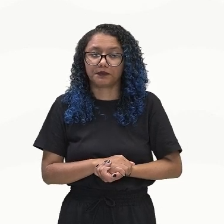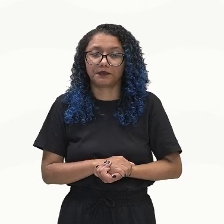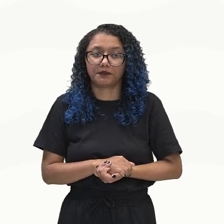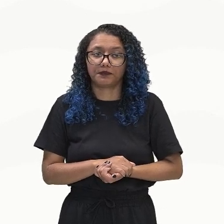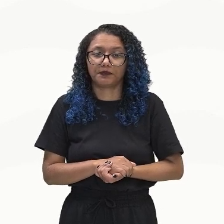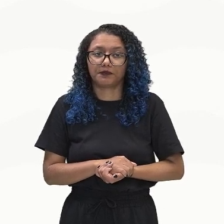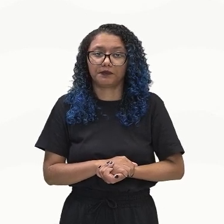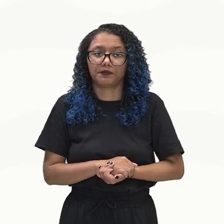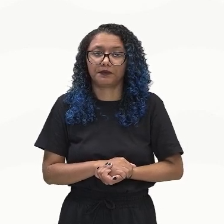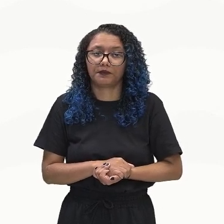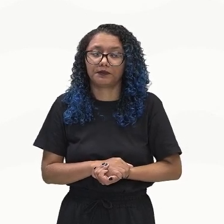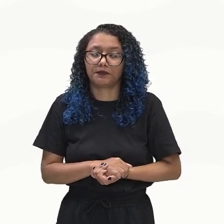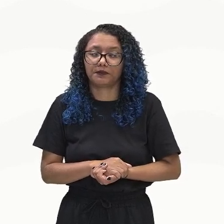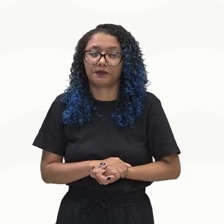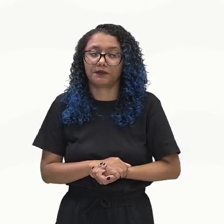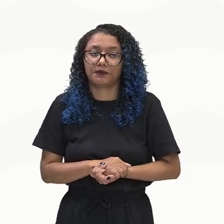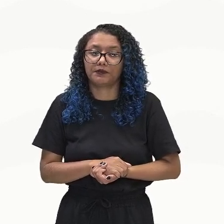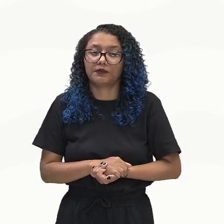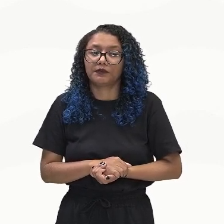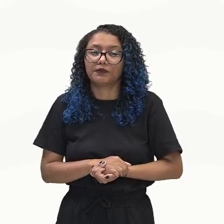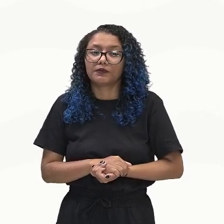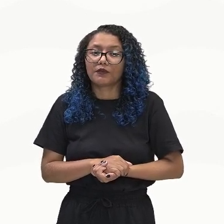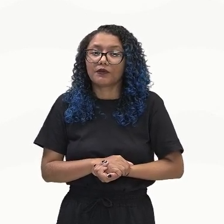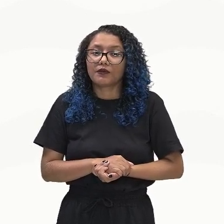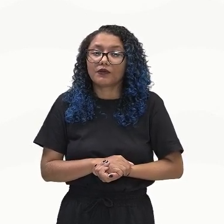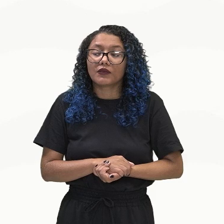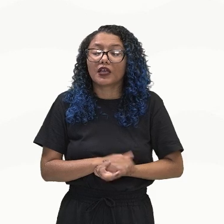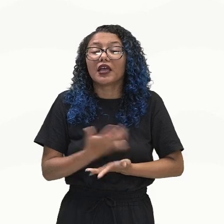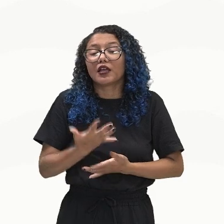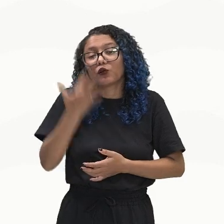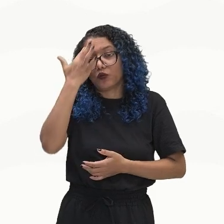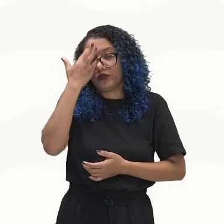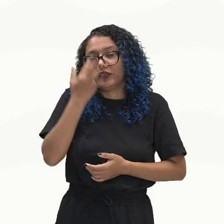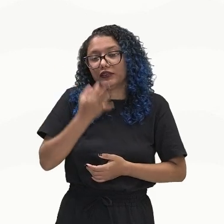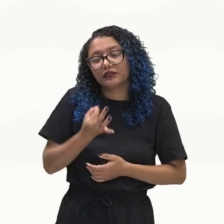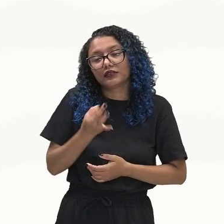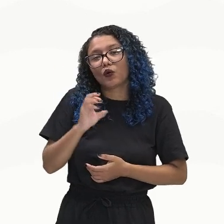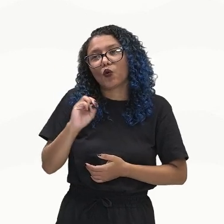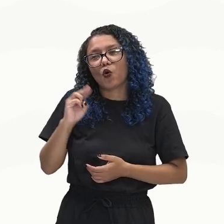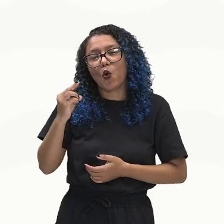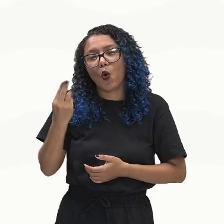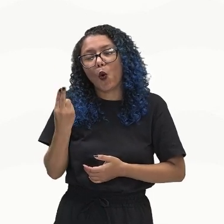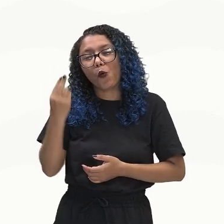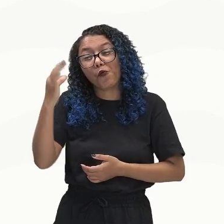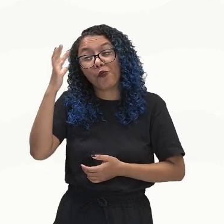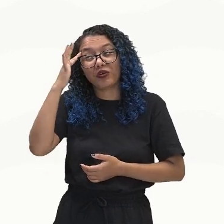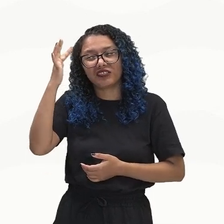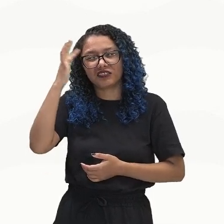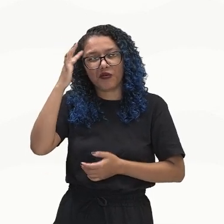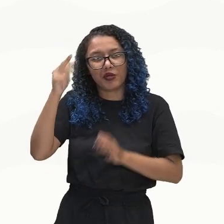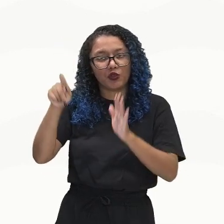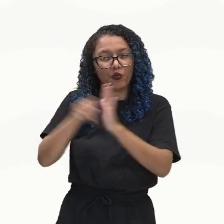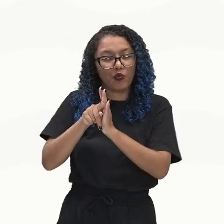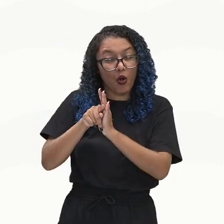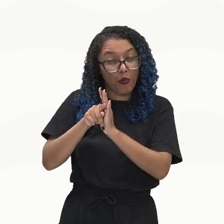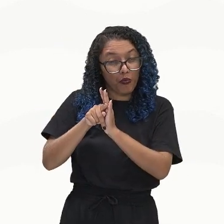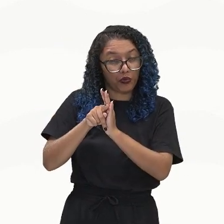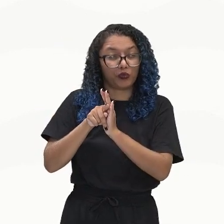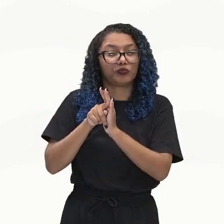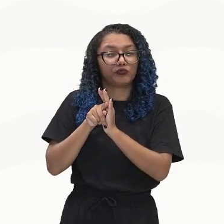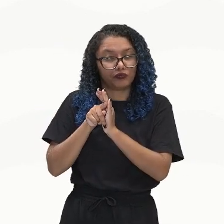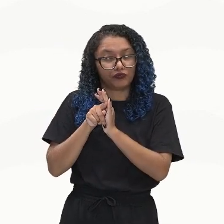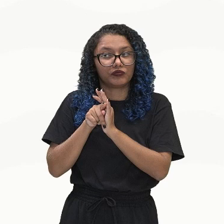são interpretações e pensamentos que assumimos,